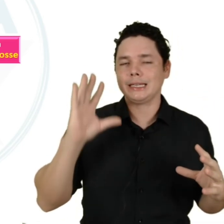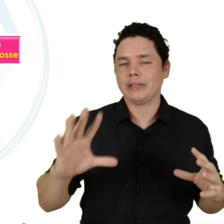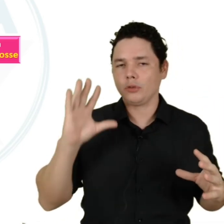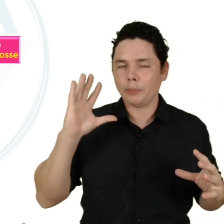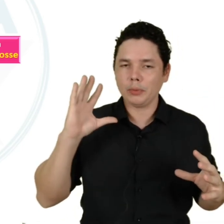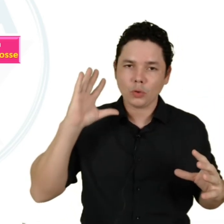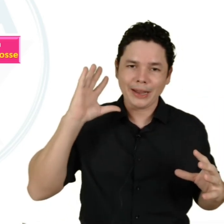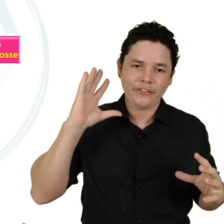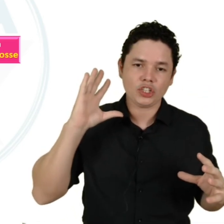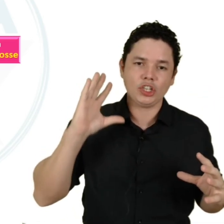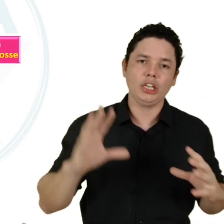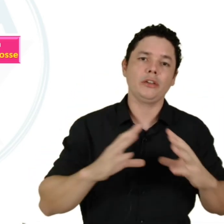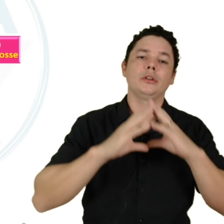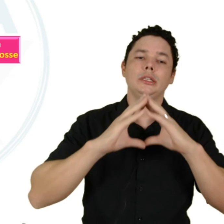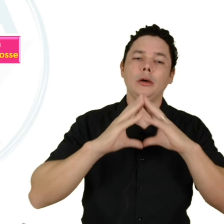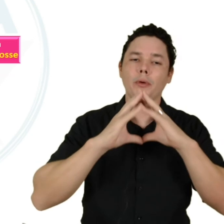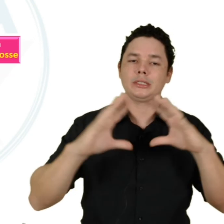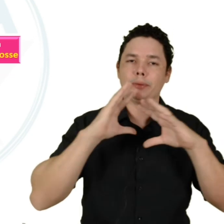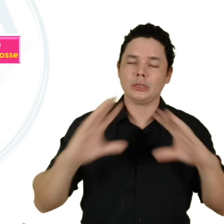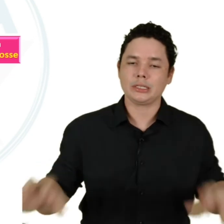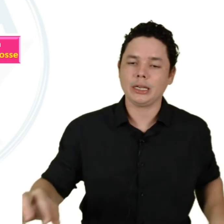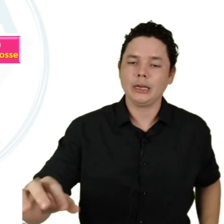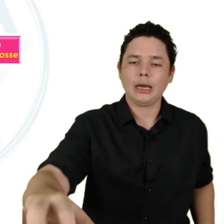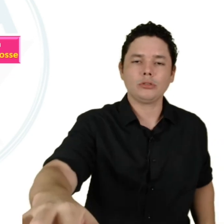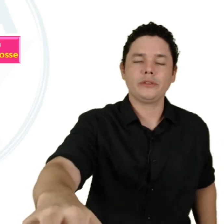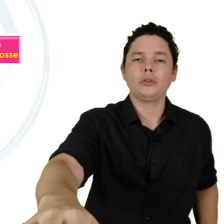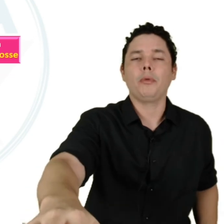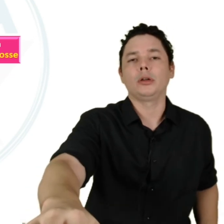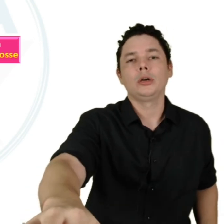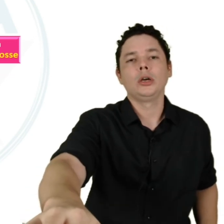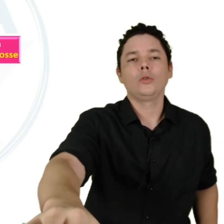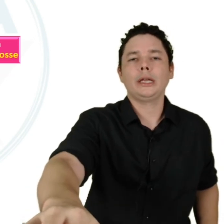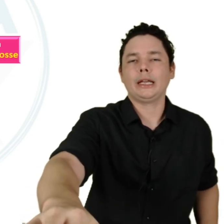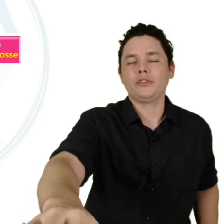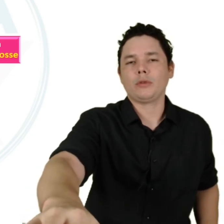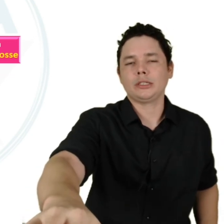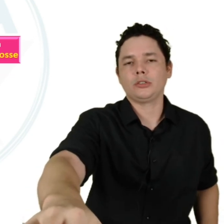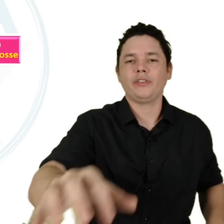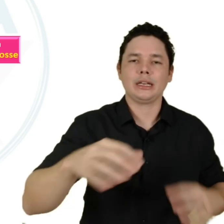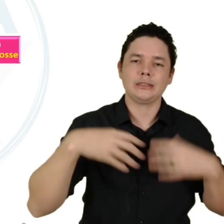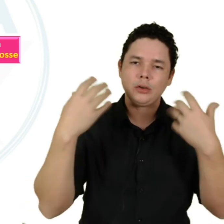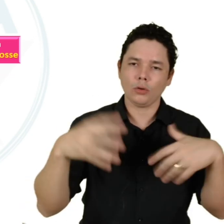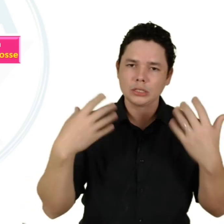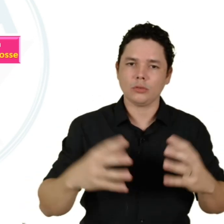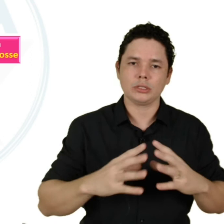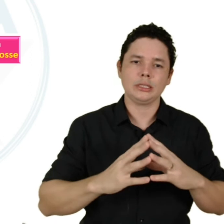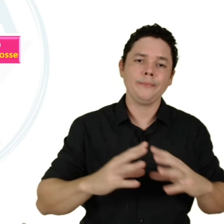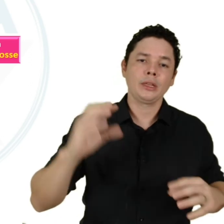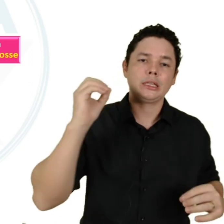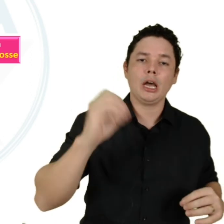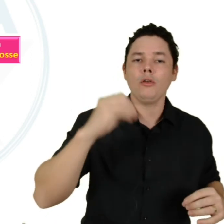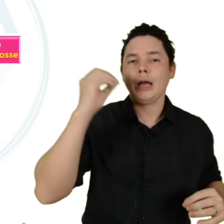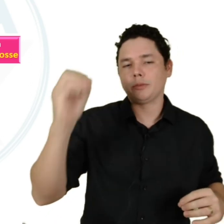que ser servidor público efetivo. Não pode ser pessoa estranha ao serviço público. O decreto 2479 vai trazer outras coisas,